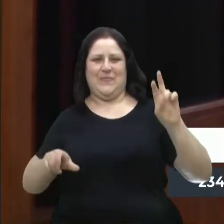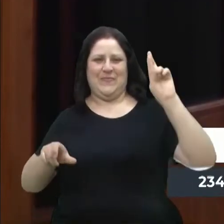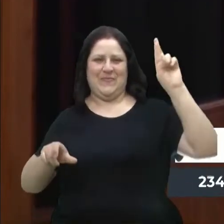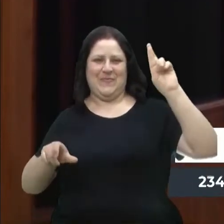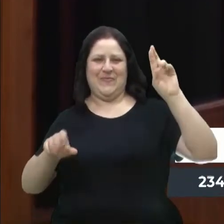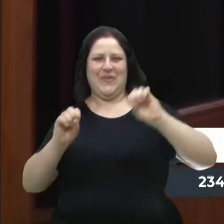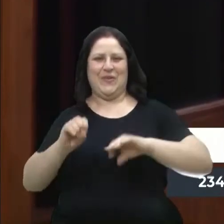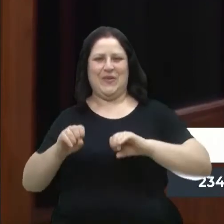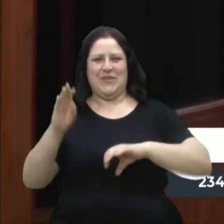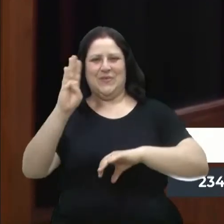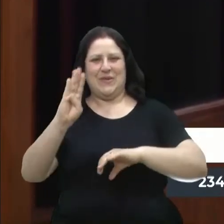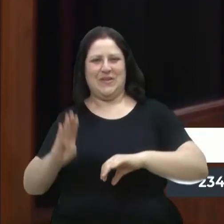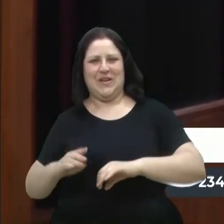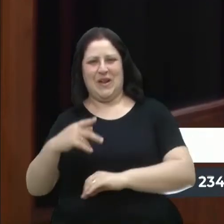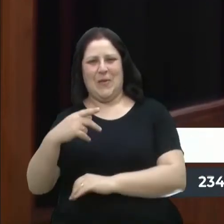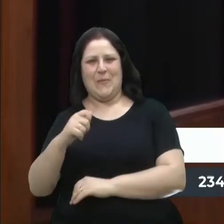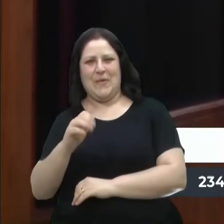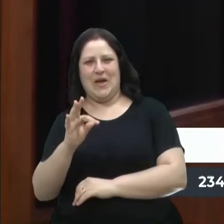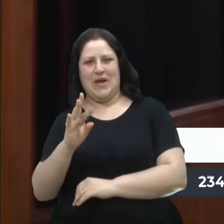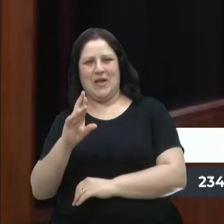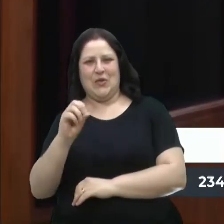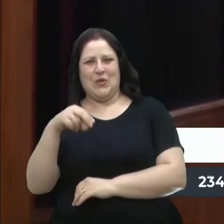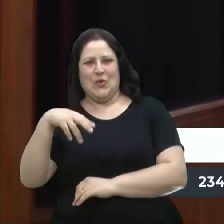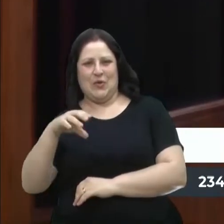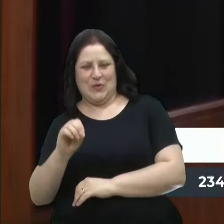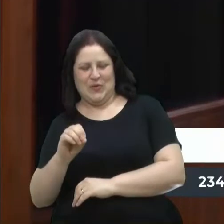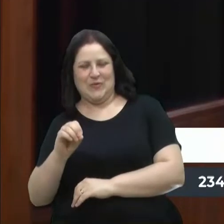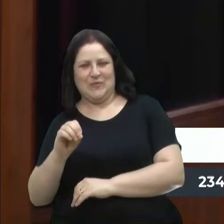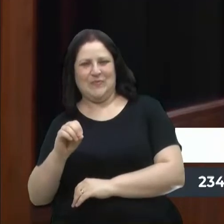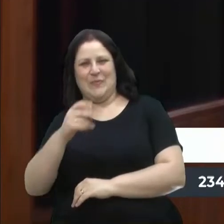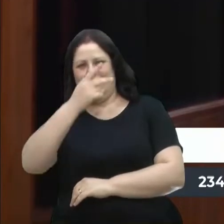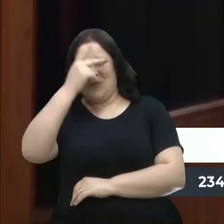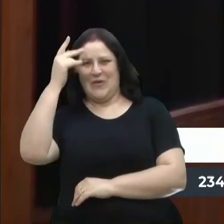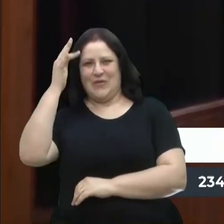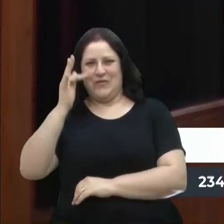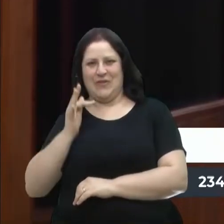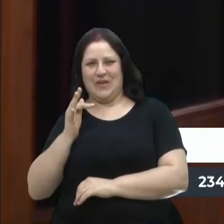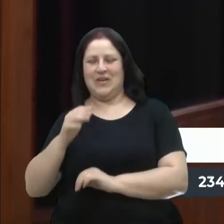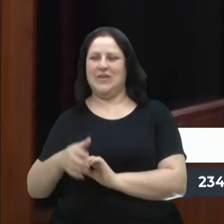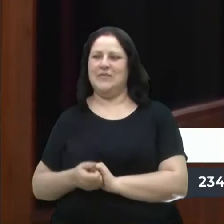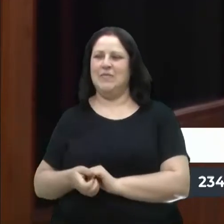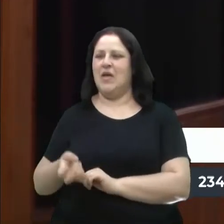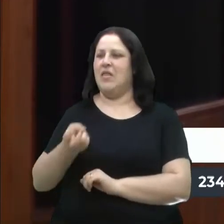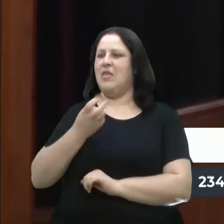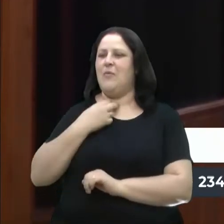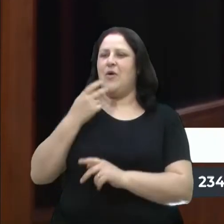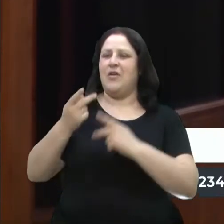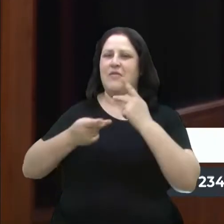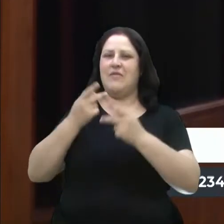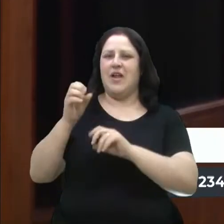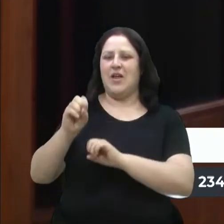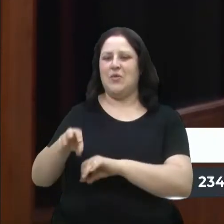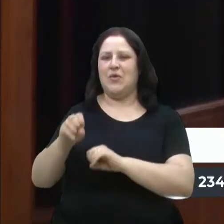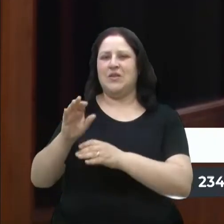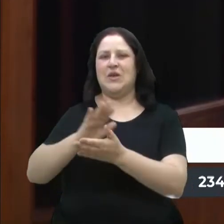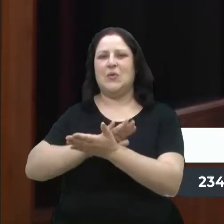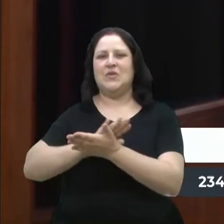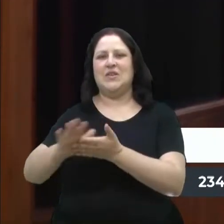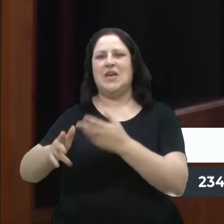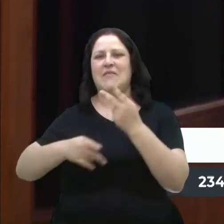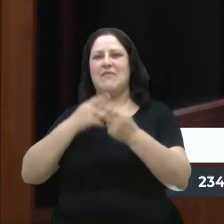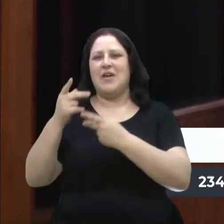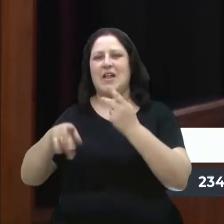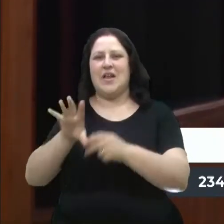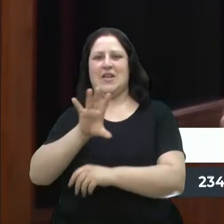Freire aspas não se pode falar em educação sem falar de amor fecha aspas meu muito